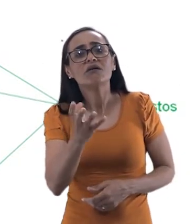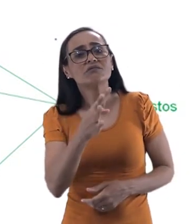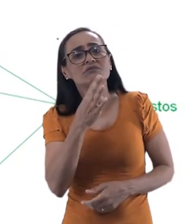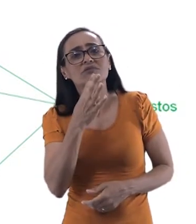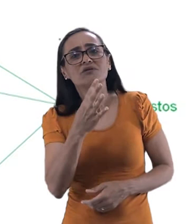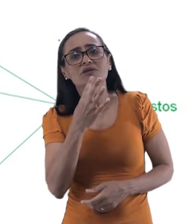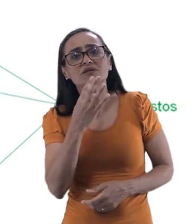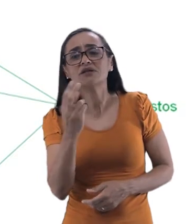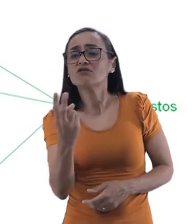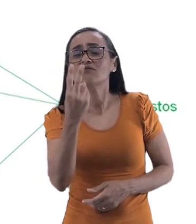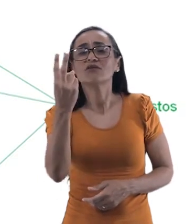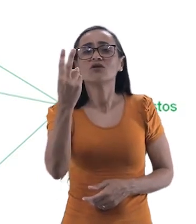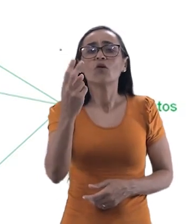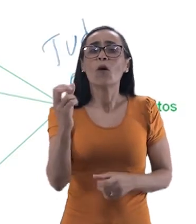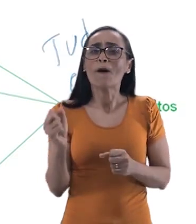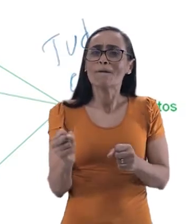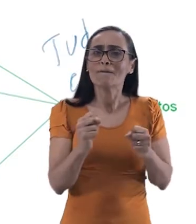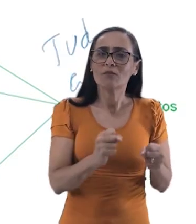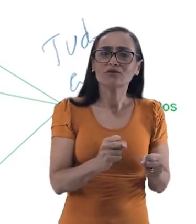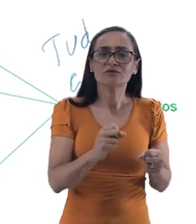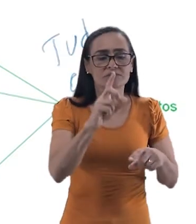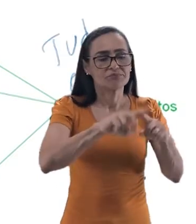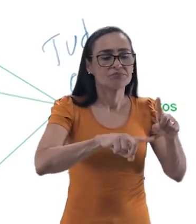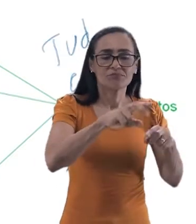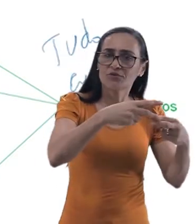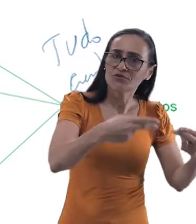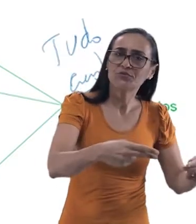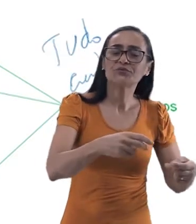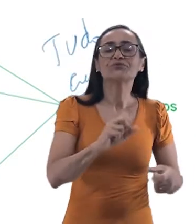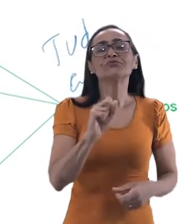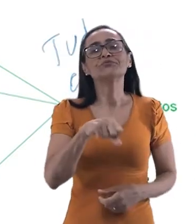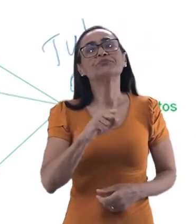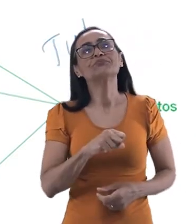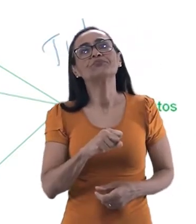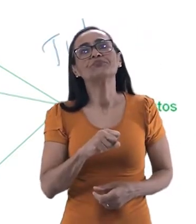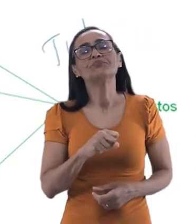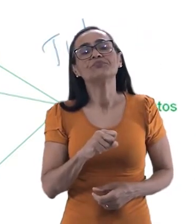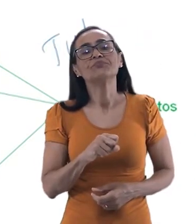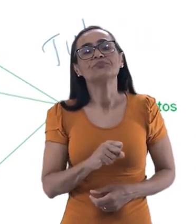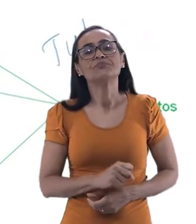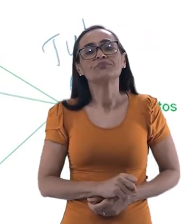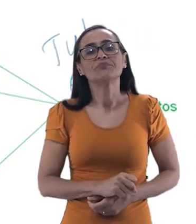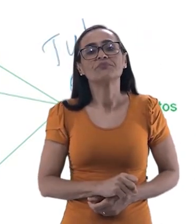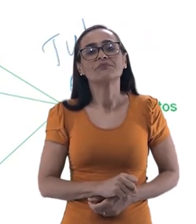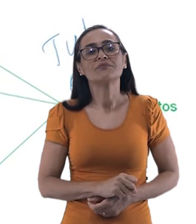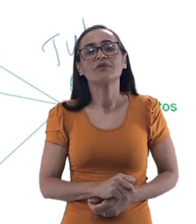quero conhecer o custo. Pode ser o produto,